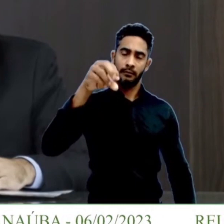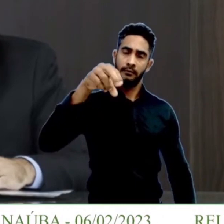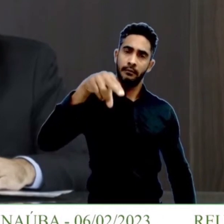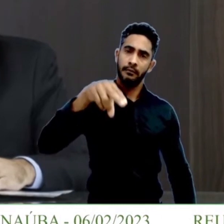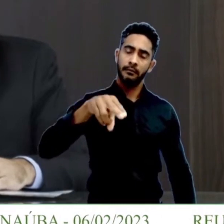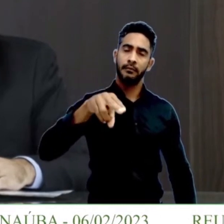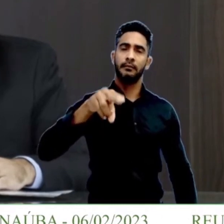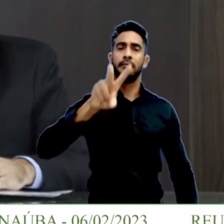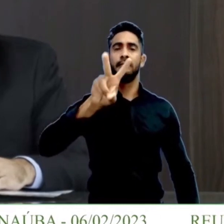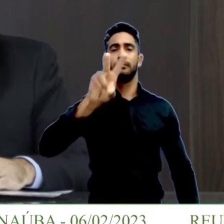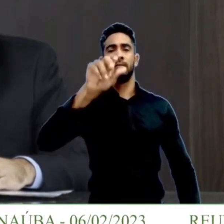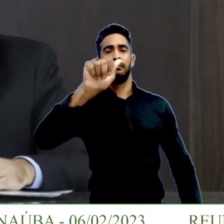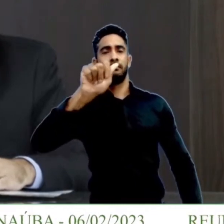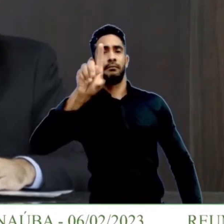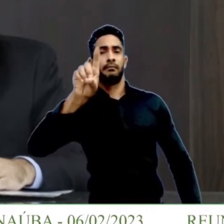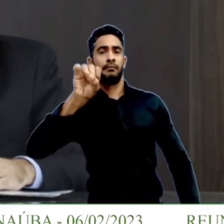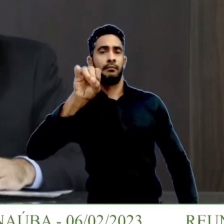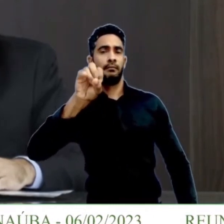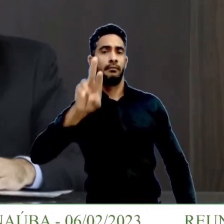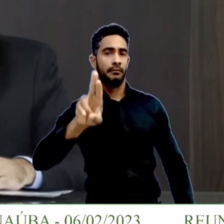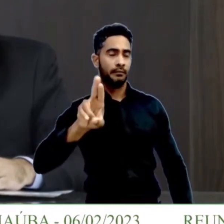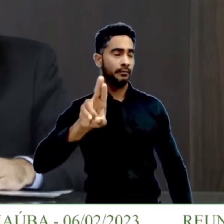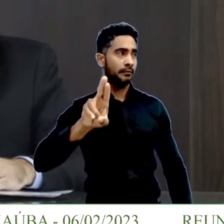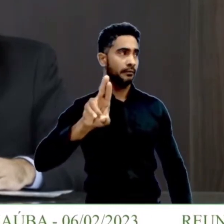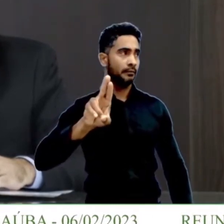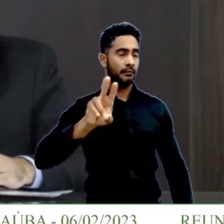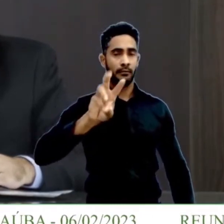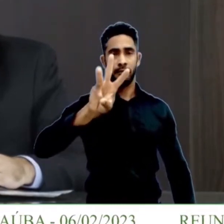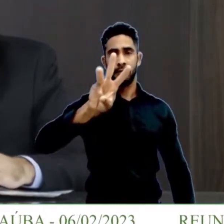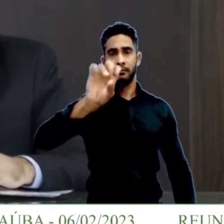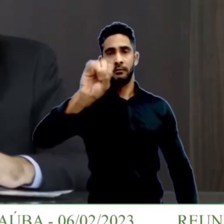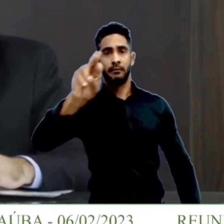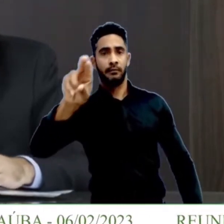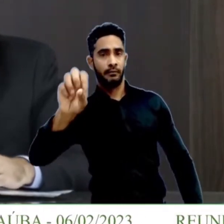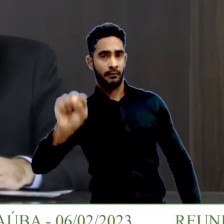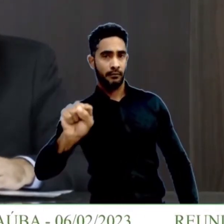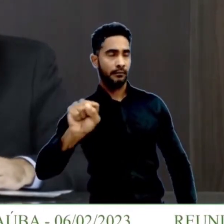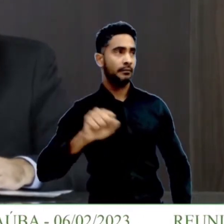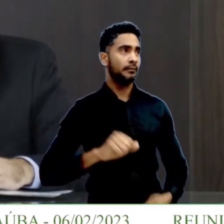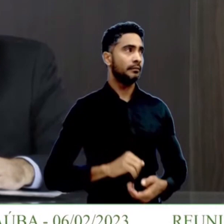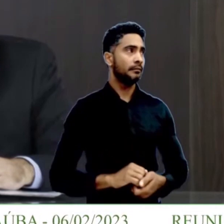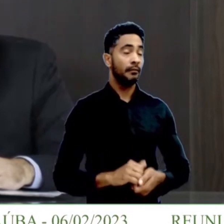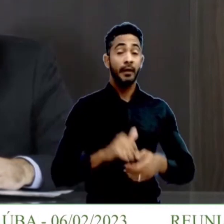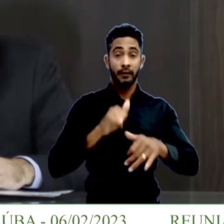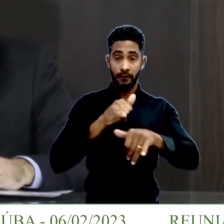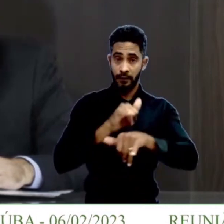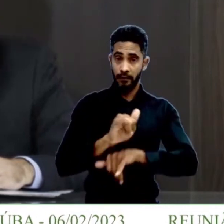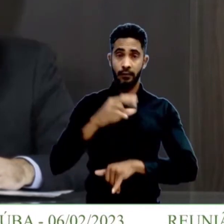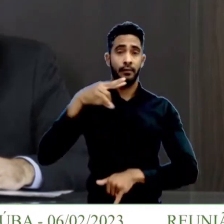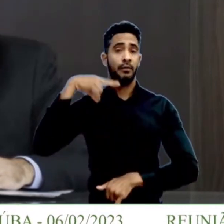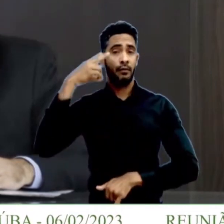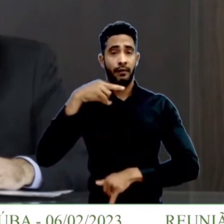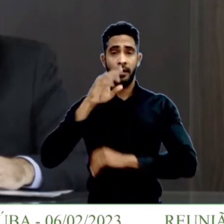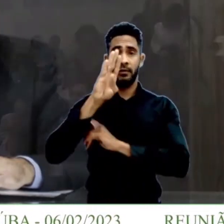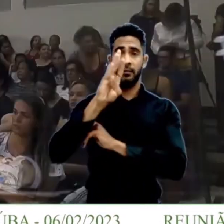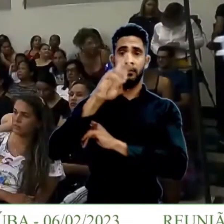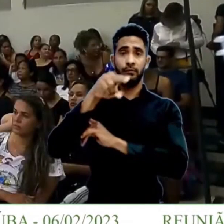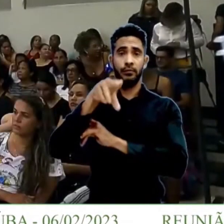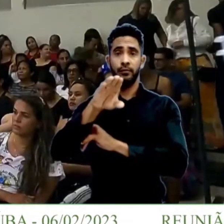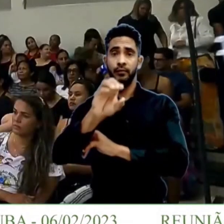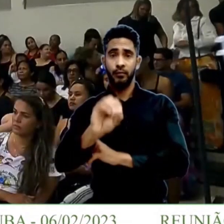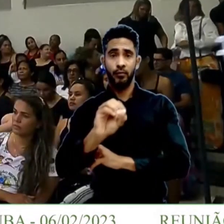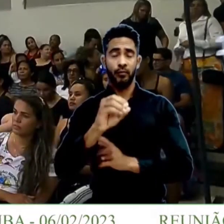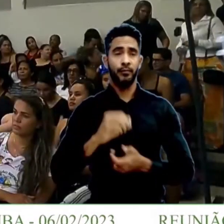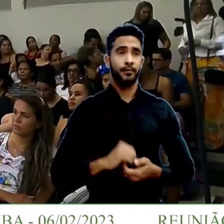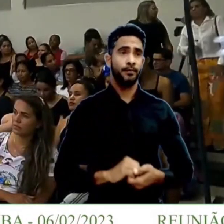Araújo, Valdeir dos Santos Silva e Willis Carlos Lopes. Ausente o vereador Bruno Henrique